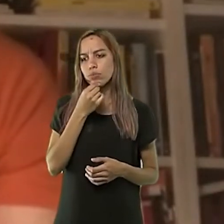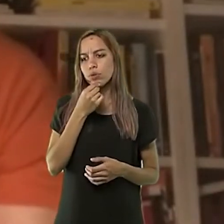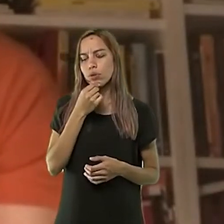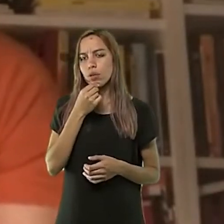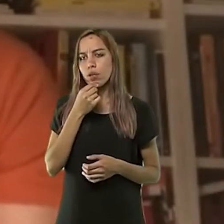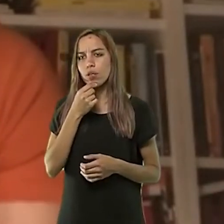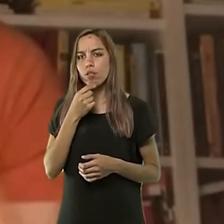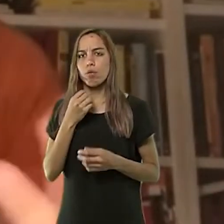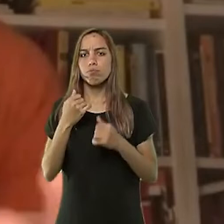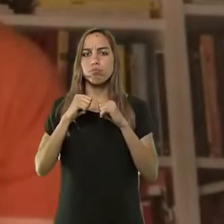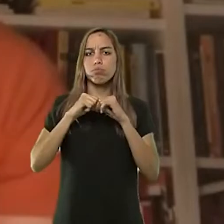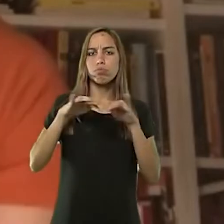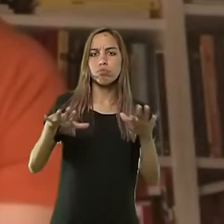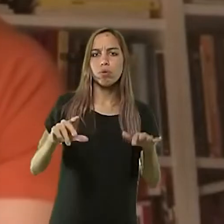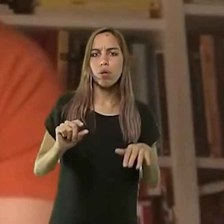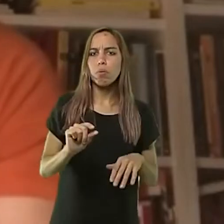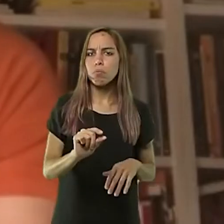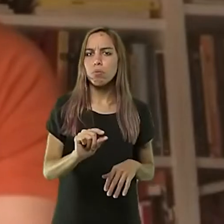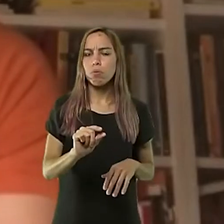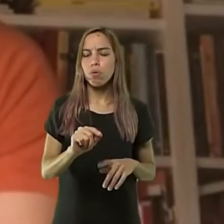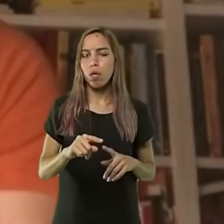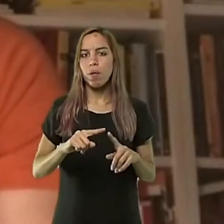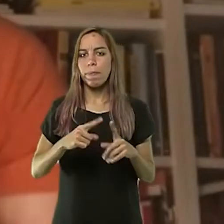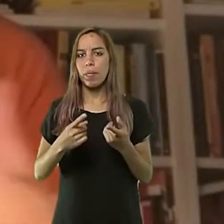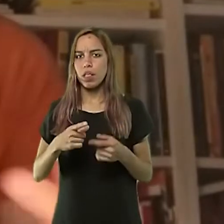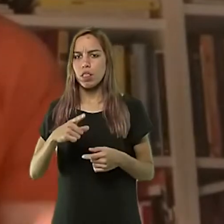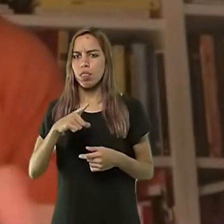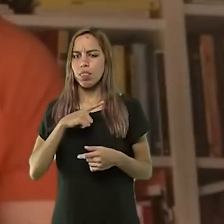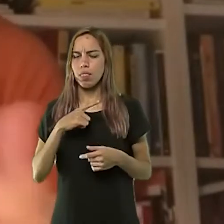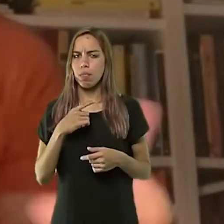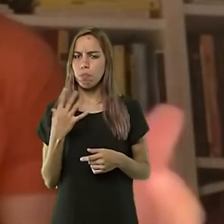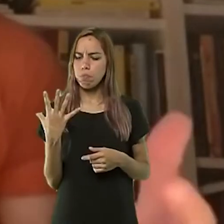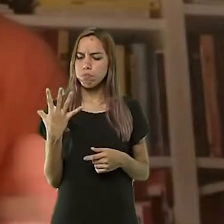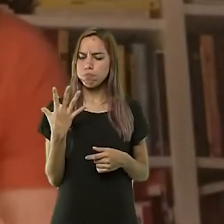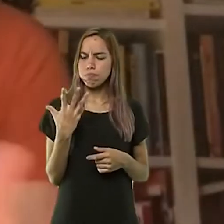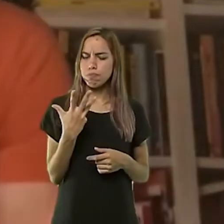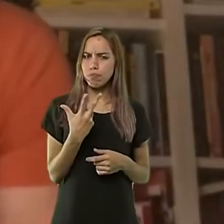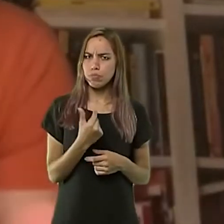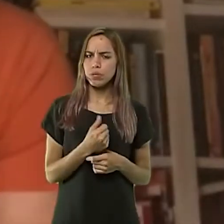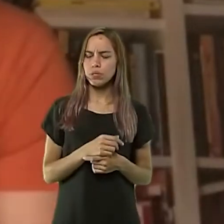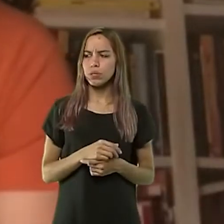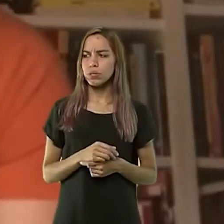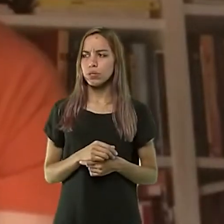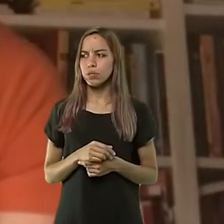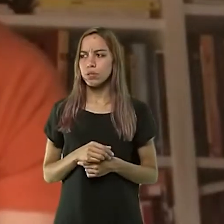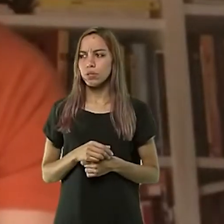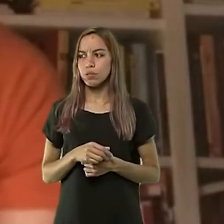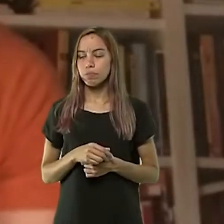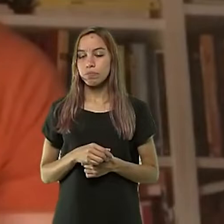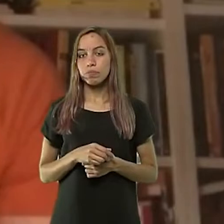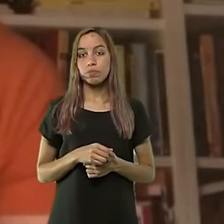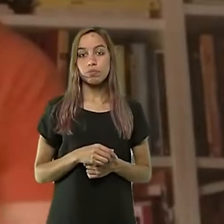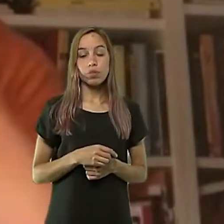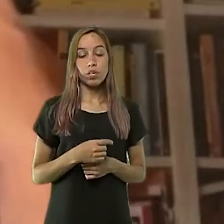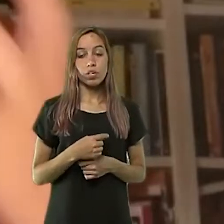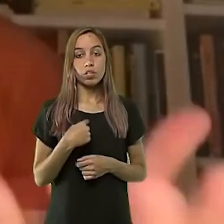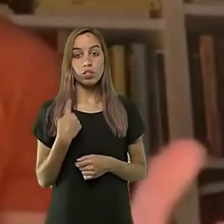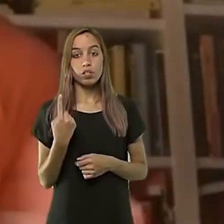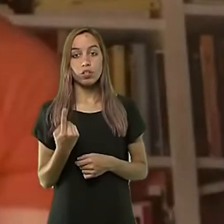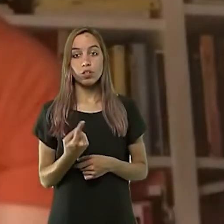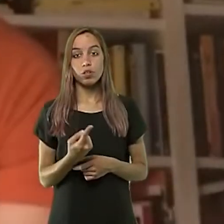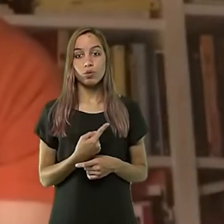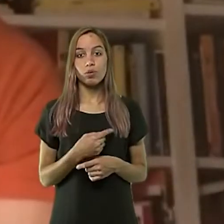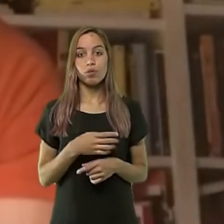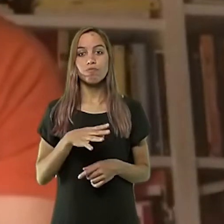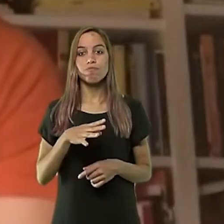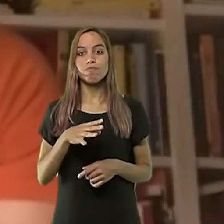livros e são todos belíssimos. Mas também é verdade que muitas vezes encontramos escritores muito prolíficos